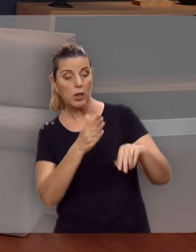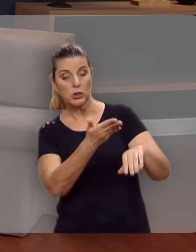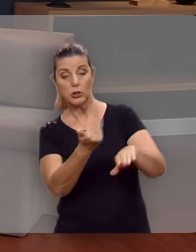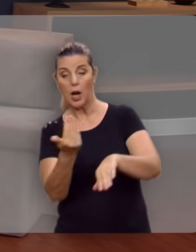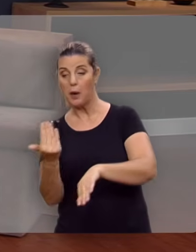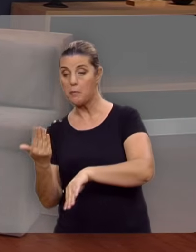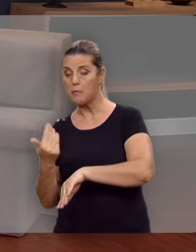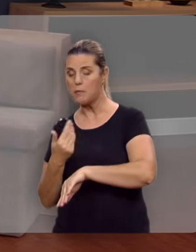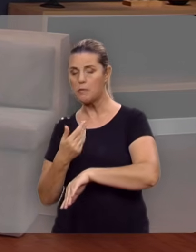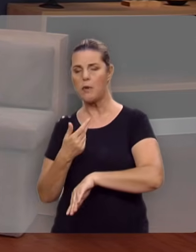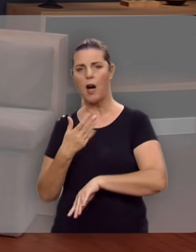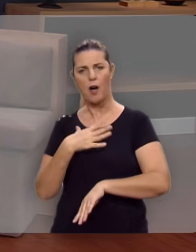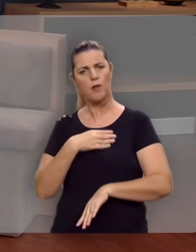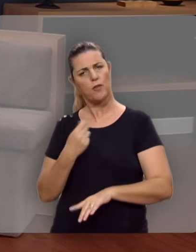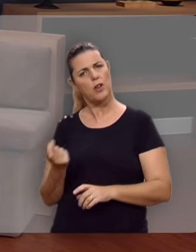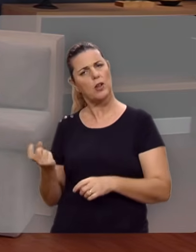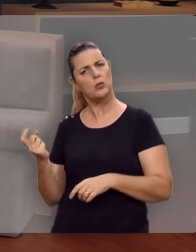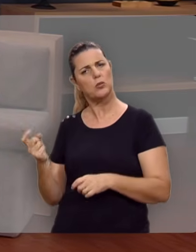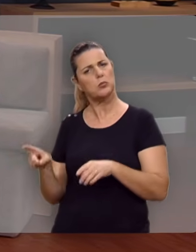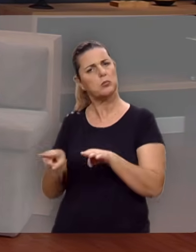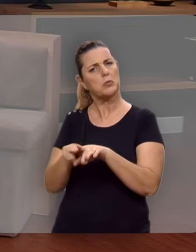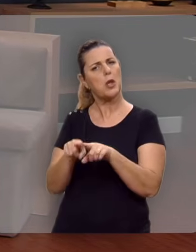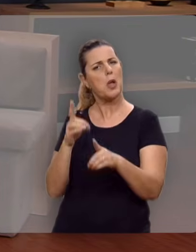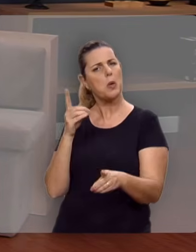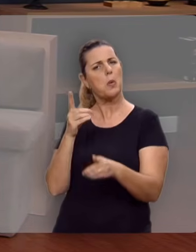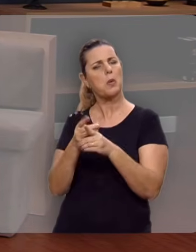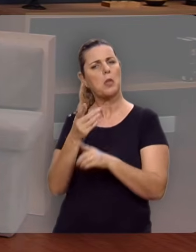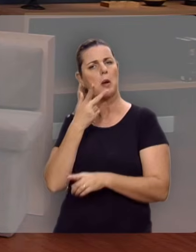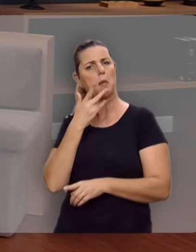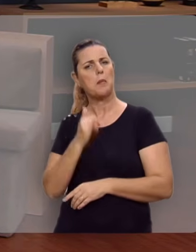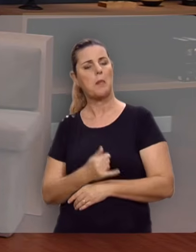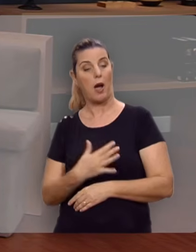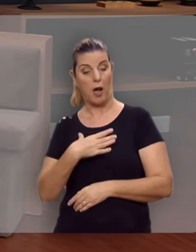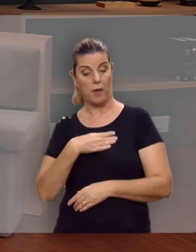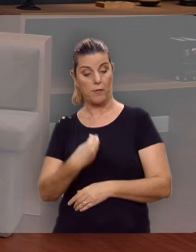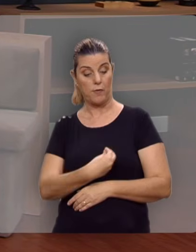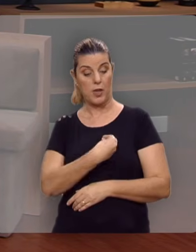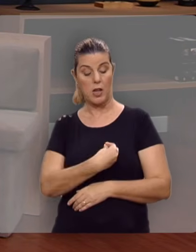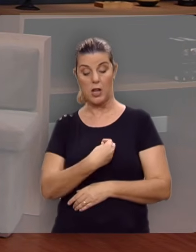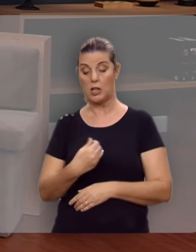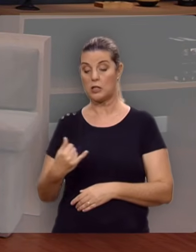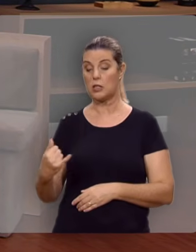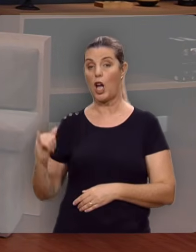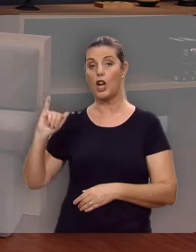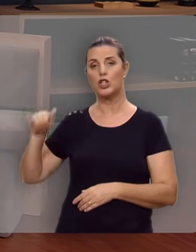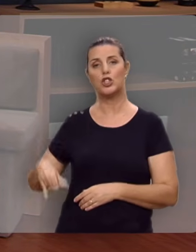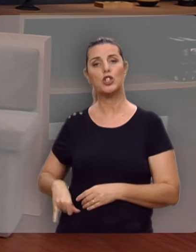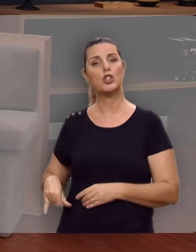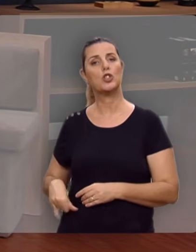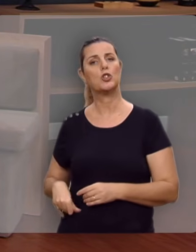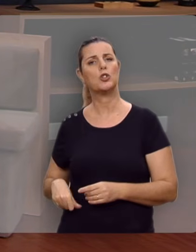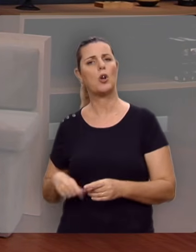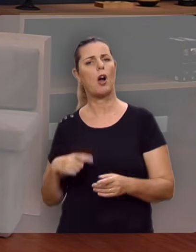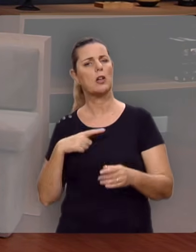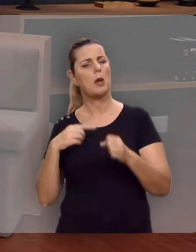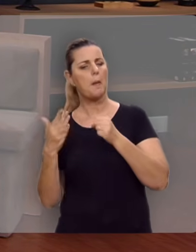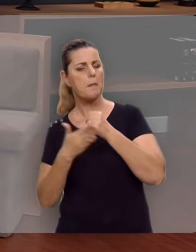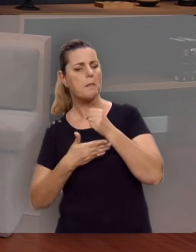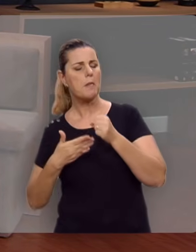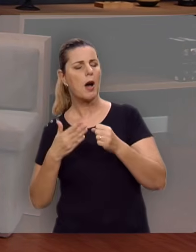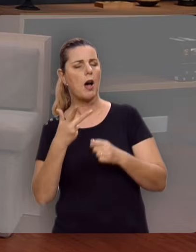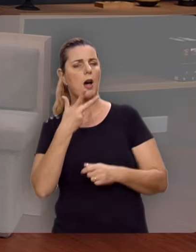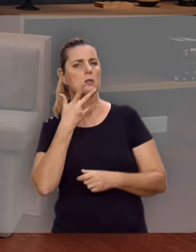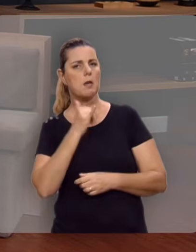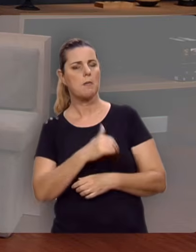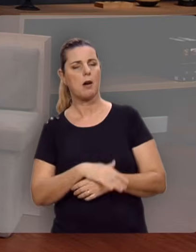de chamá-los e eles virem. A vida de Jó era a base da autoridade de Jó